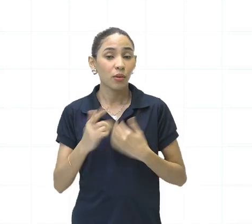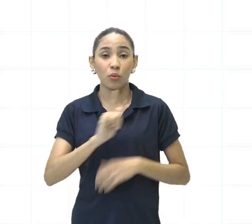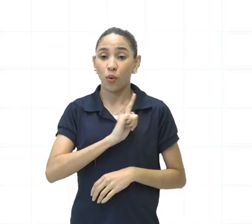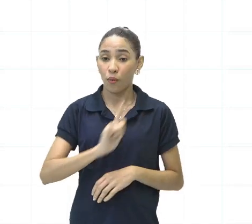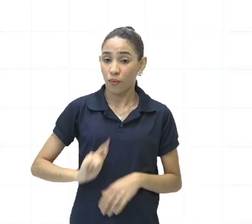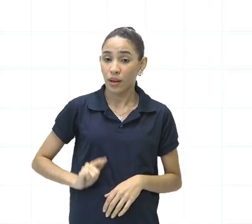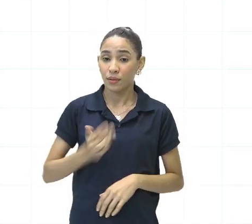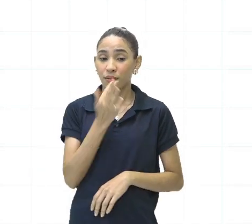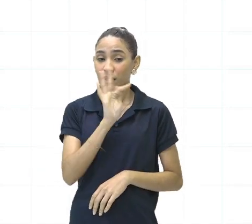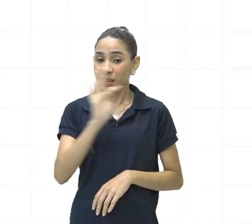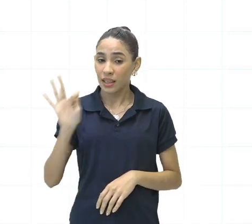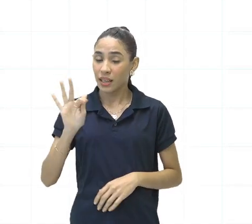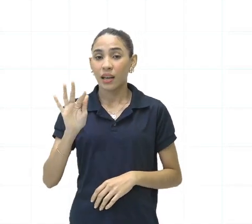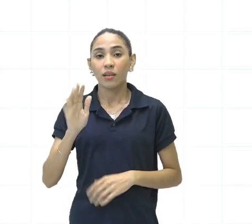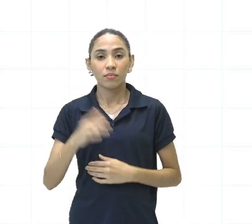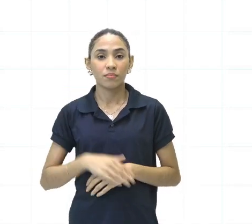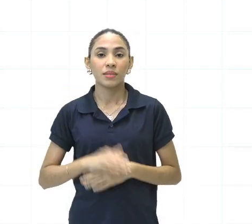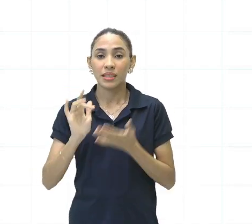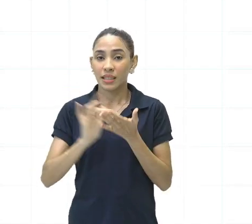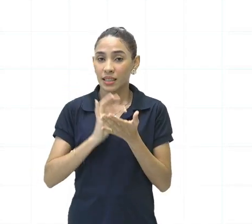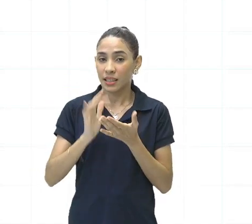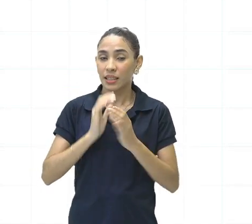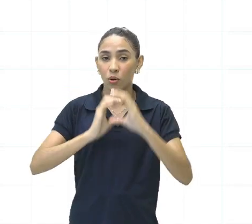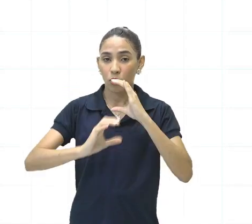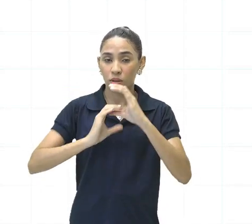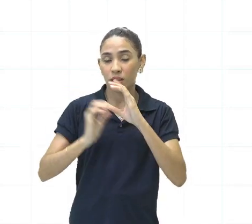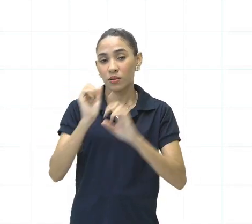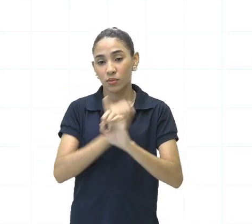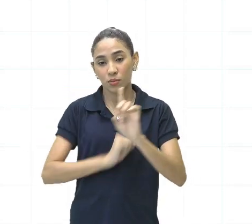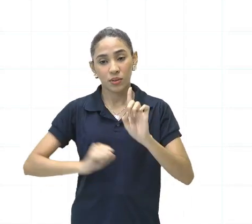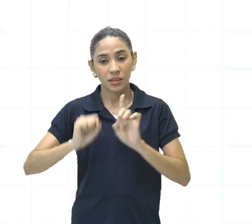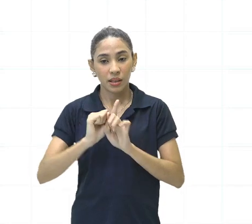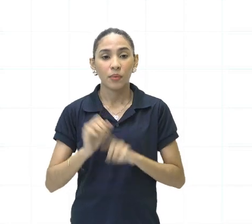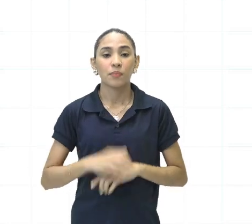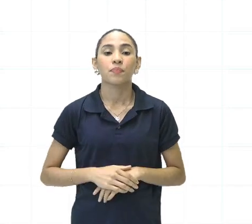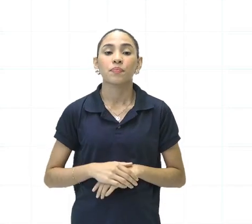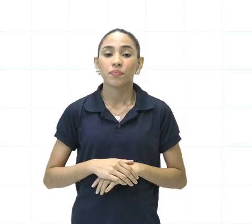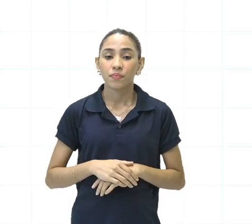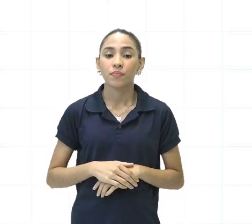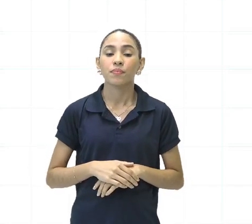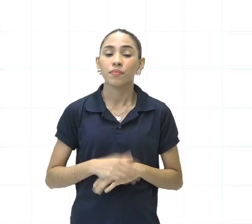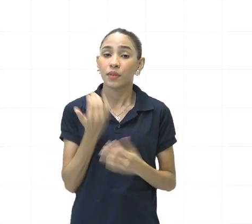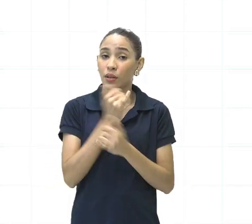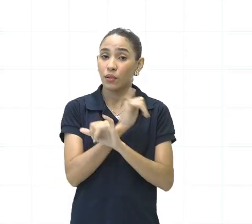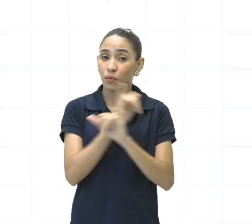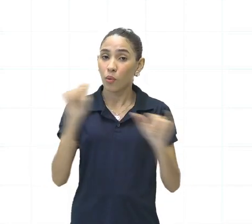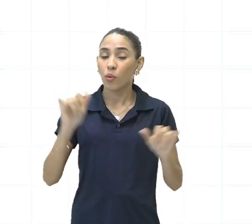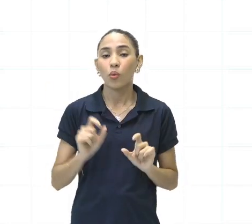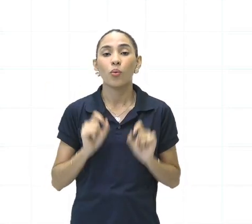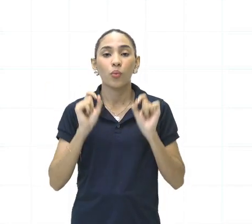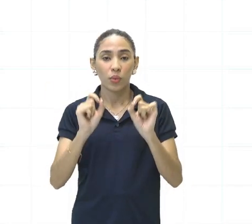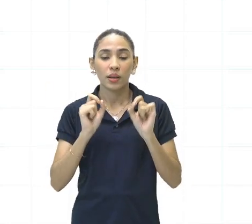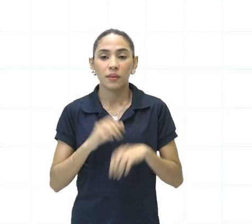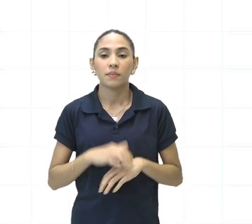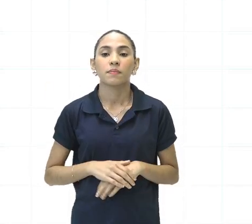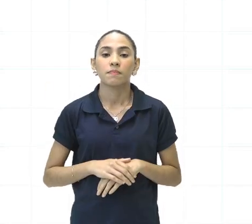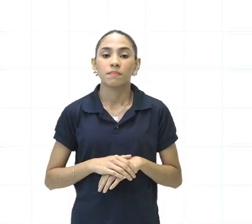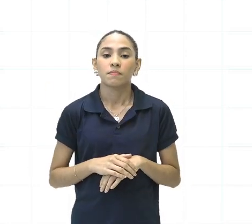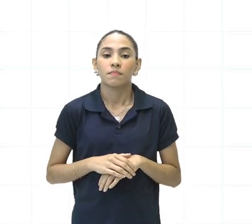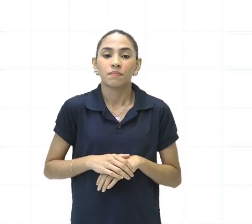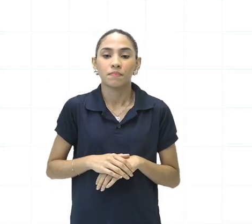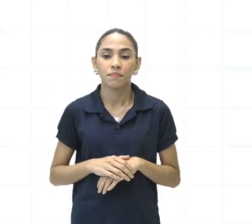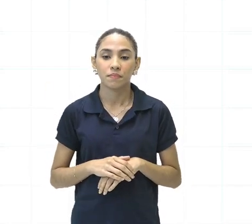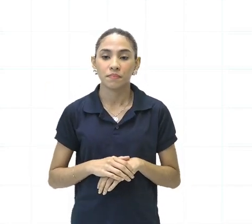governo federal, através aí da Secretaria de Comunicação Social, emitiu uma nota, né, fez uma matéria